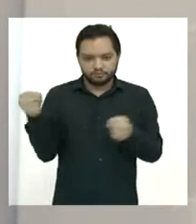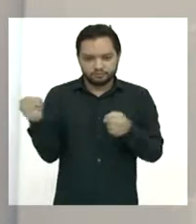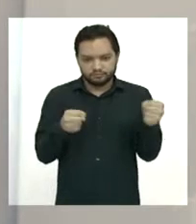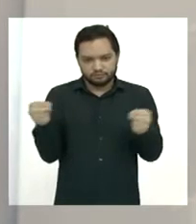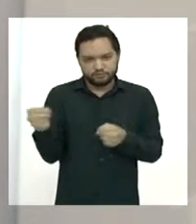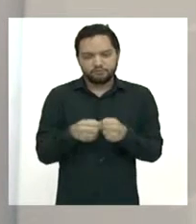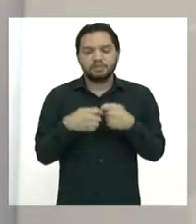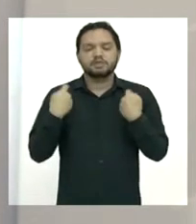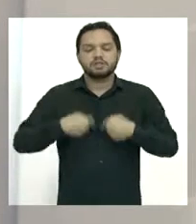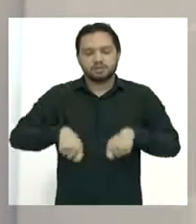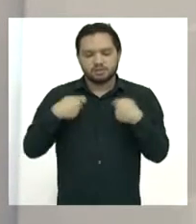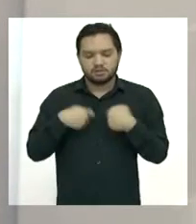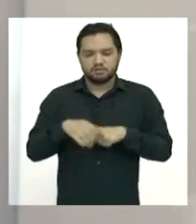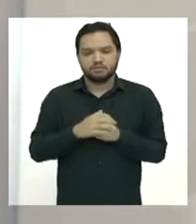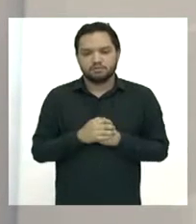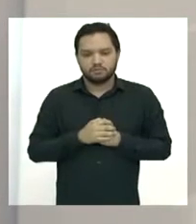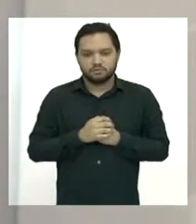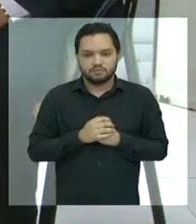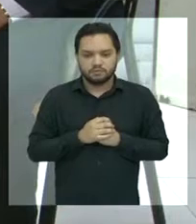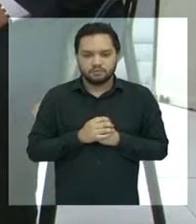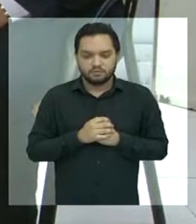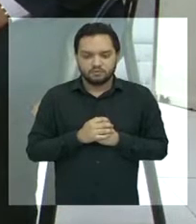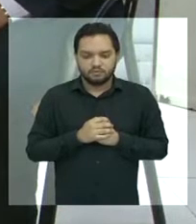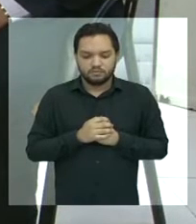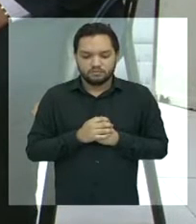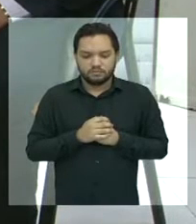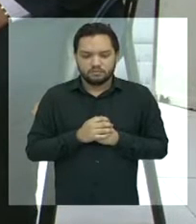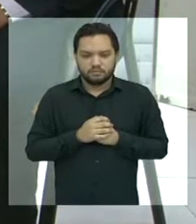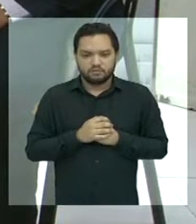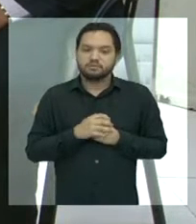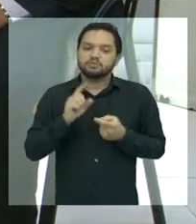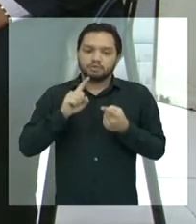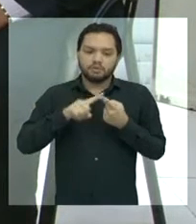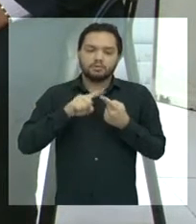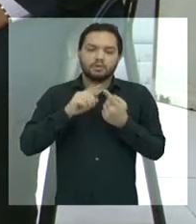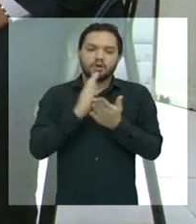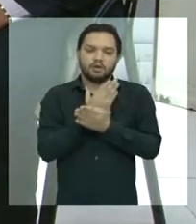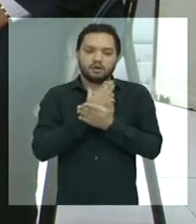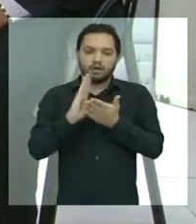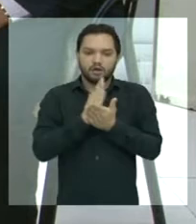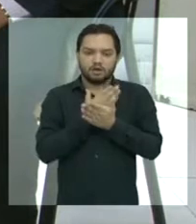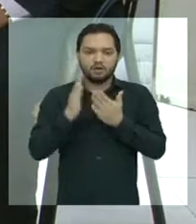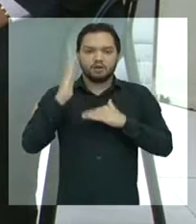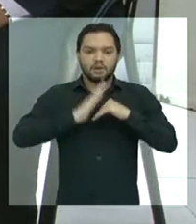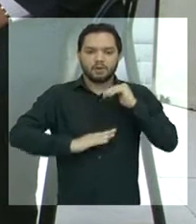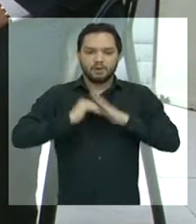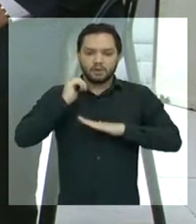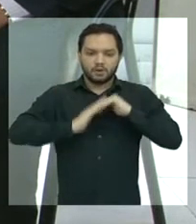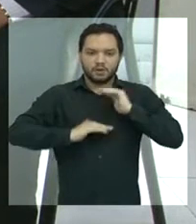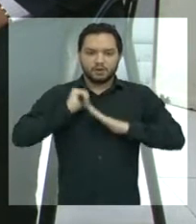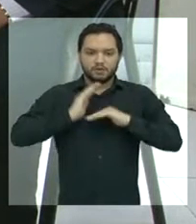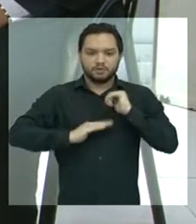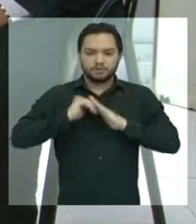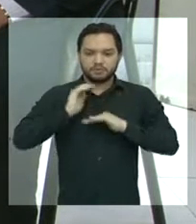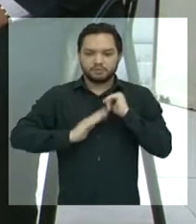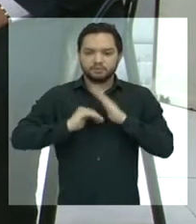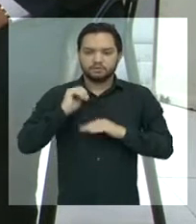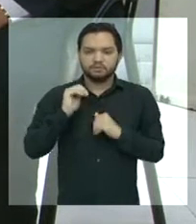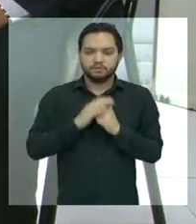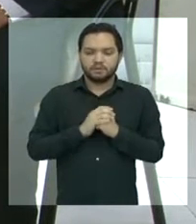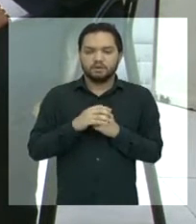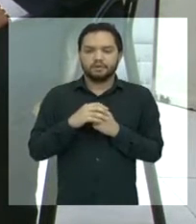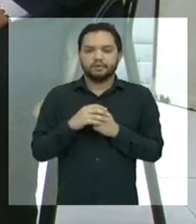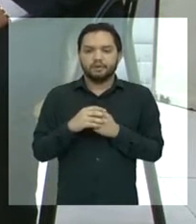forma. Então, isso é muito comum. E tem também determinadas profissões que a postura ali deforma um pouco,